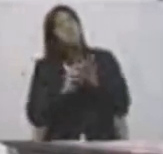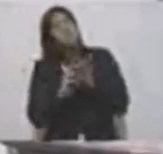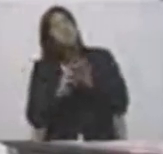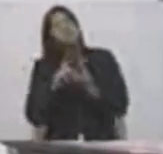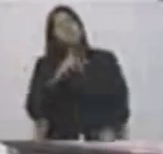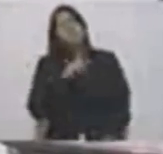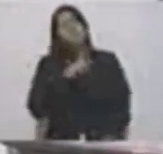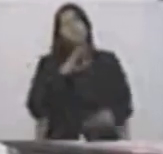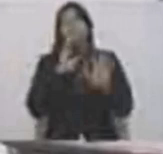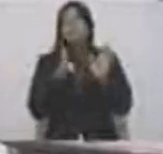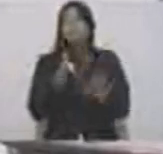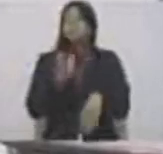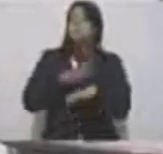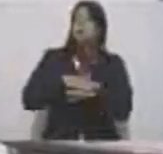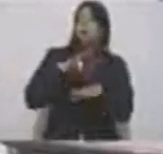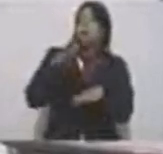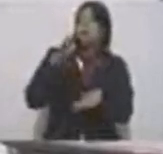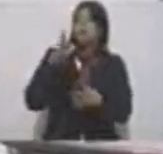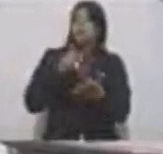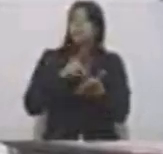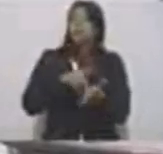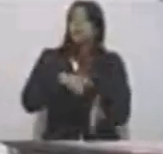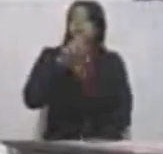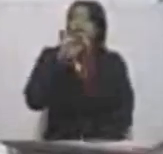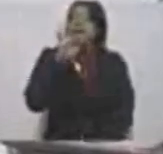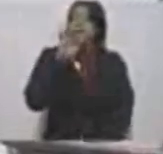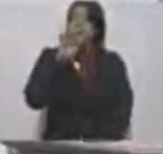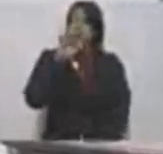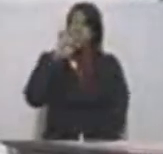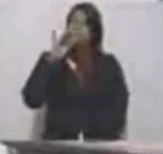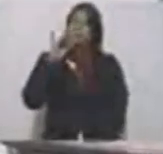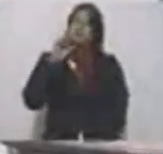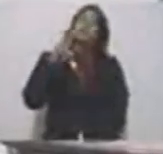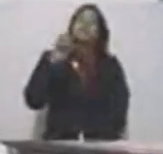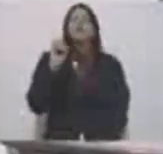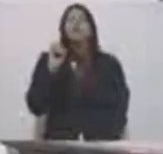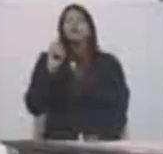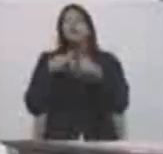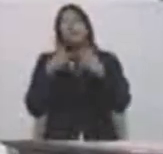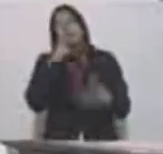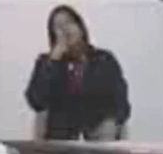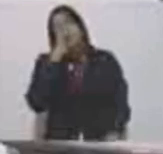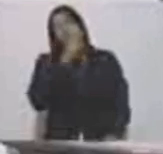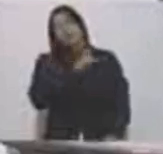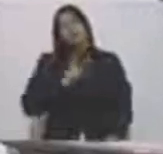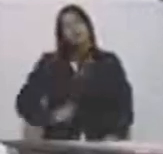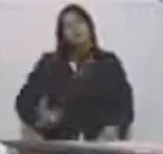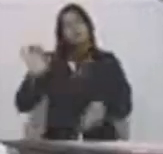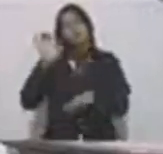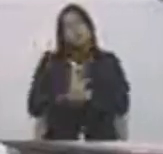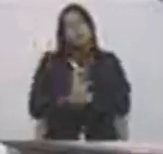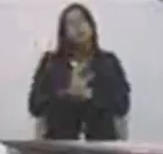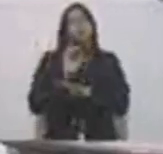por parte da administração Toshio Misato, já que foi criada a taxa de incêndio, na qual os munícipes pagam um valor que